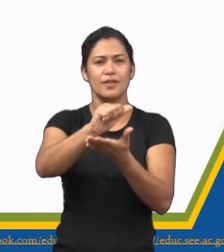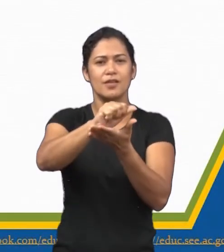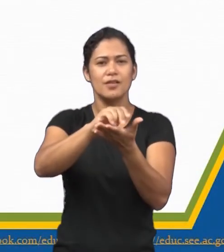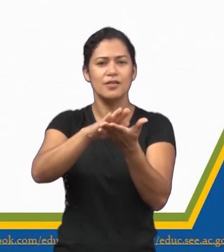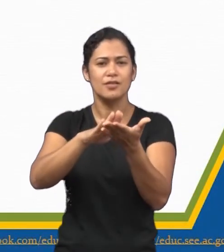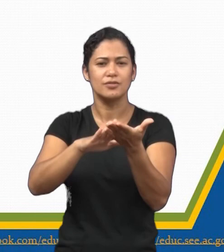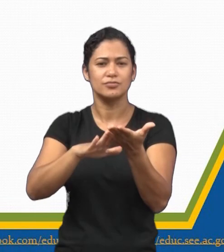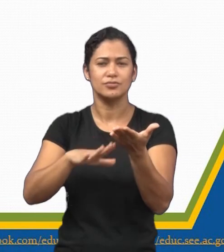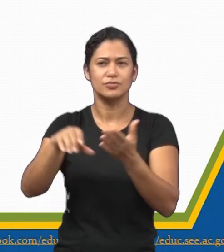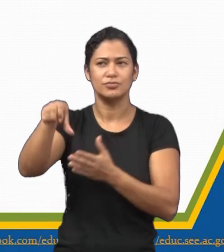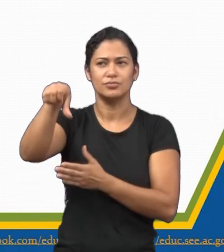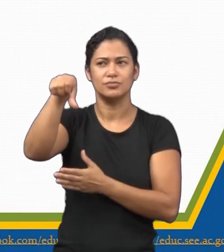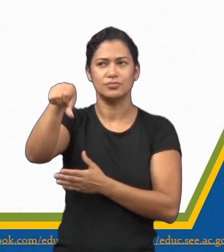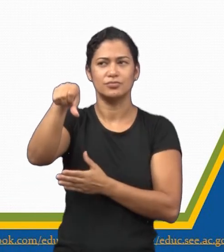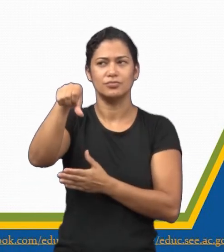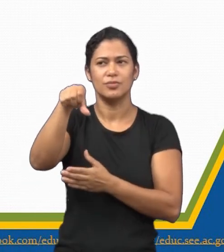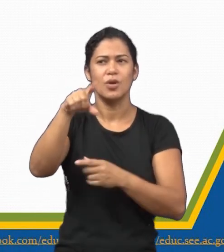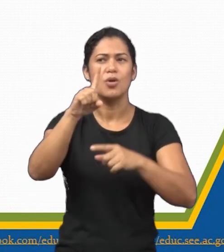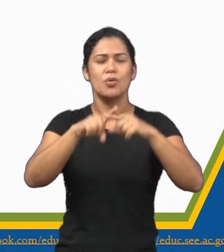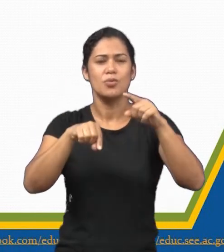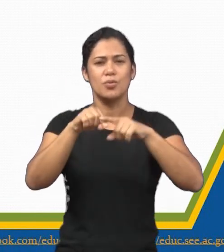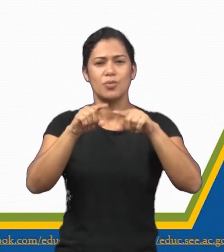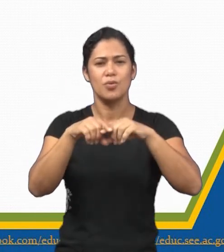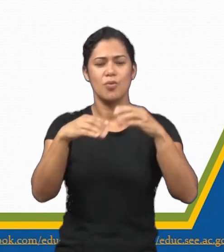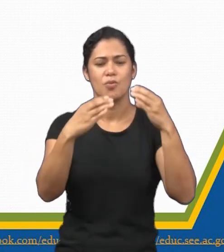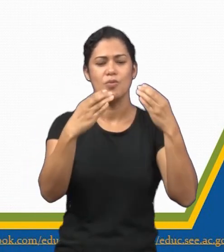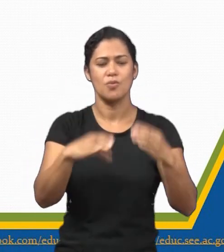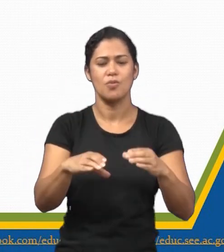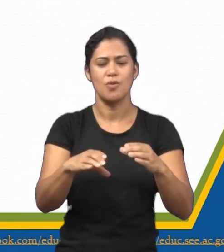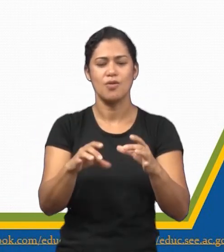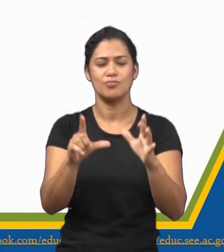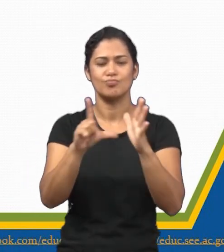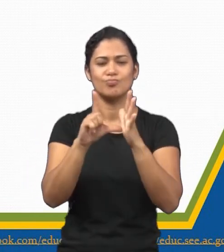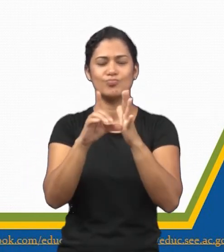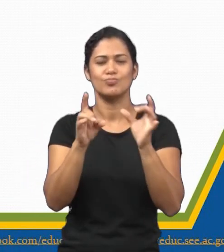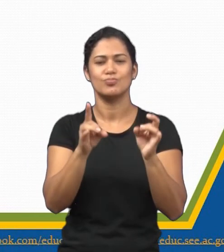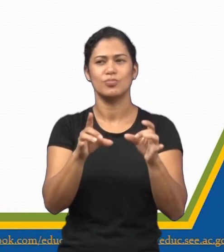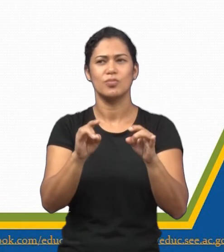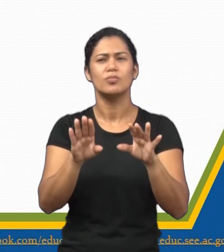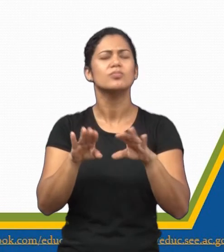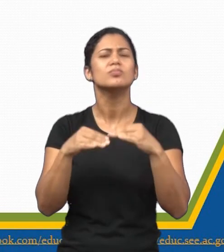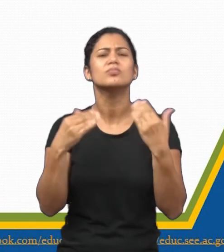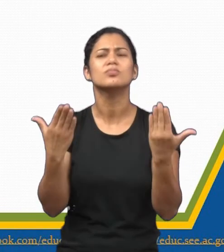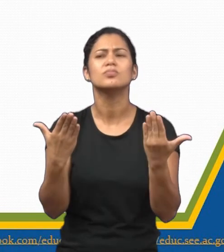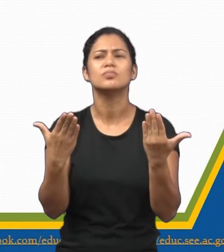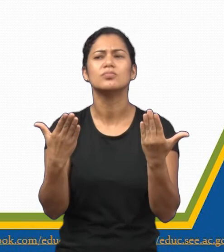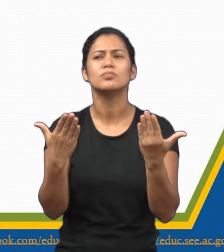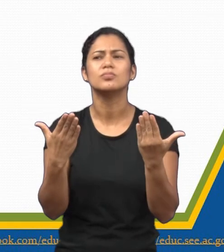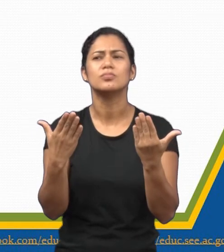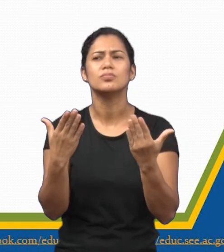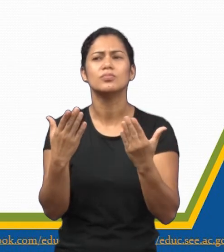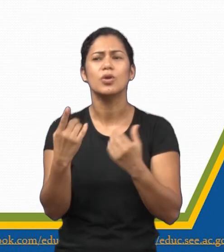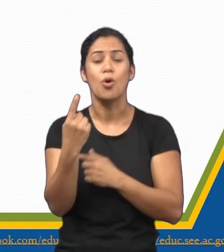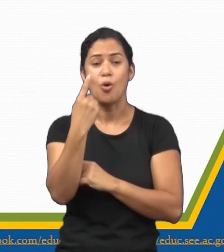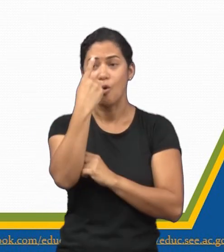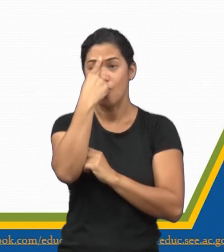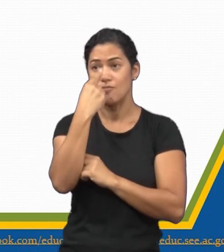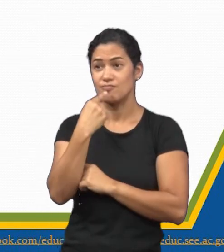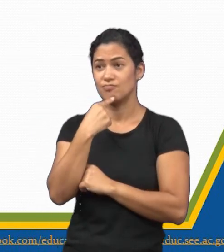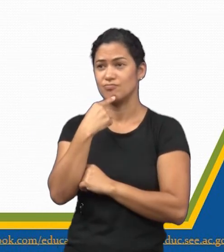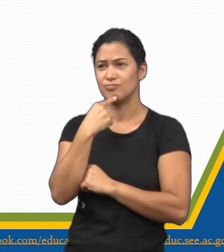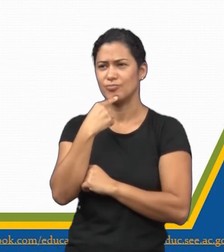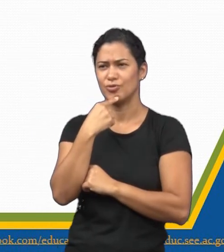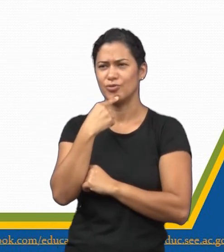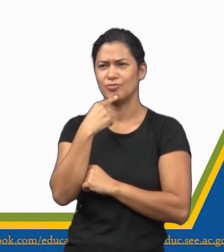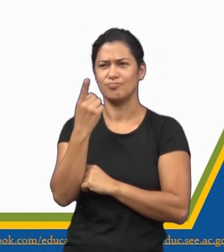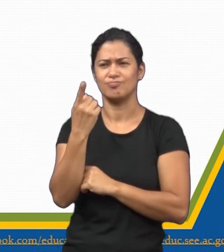Quais são os elementos do bairro comercial? Ó, nós temos os comércios. Os elementos do